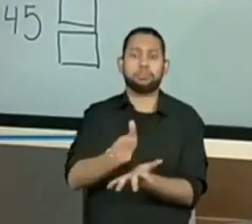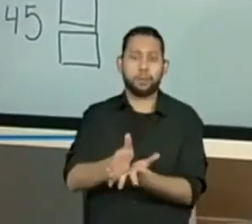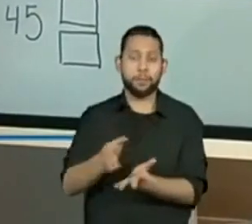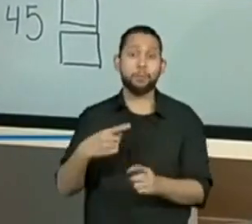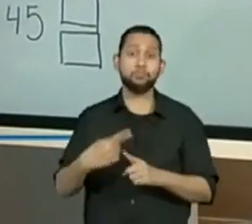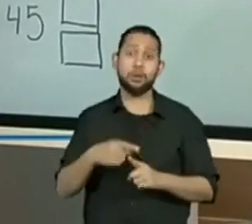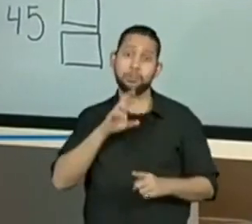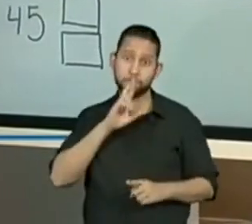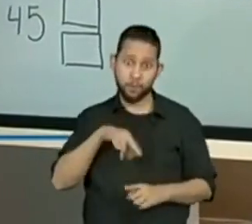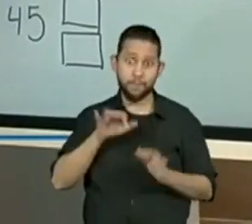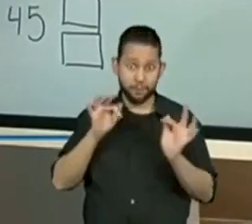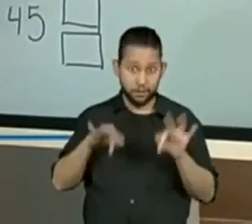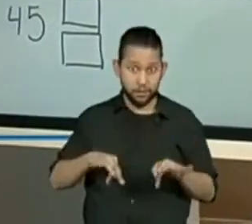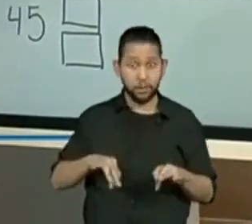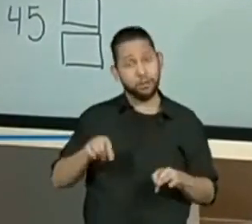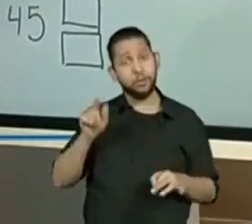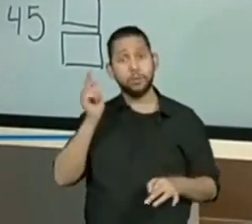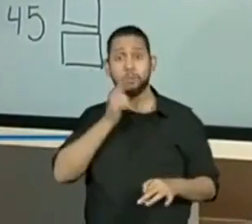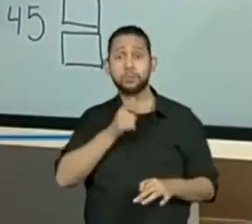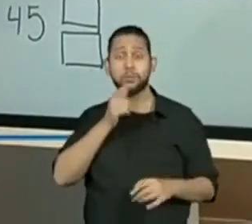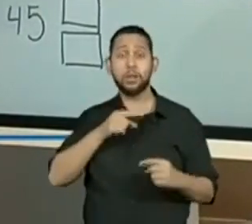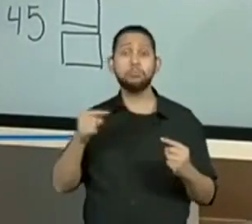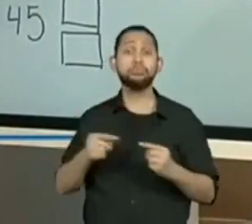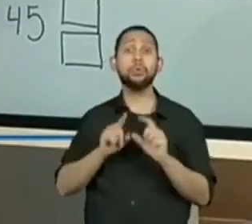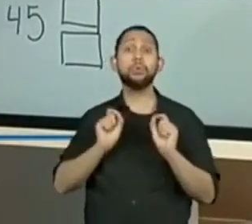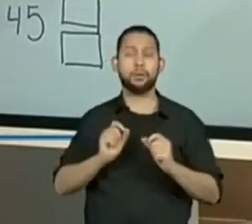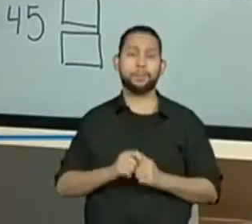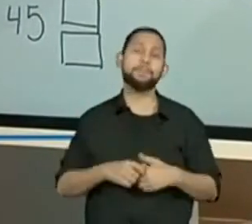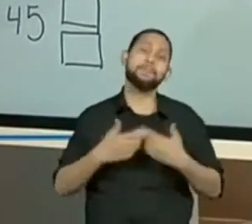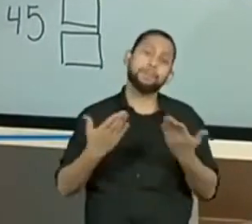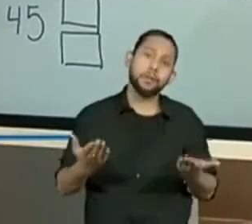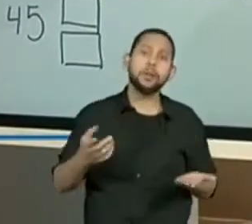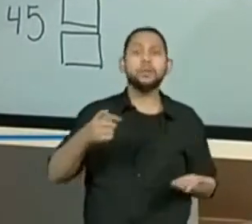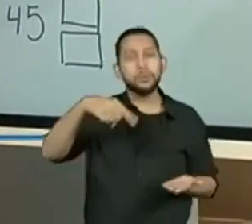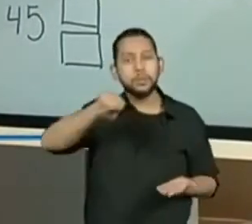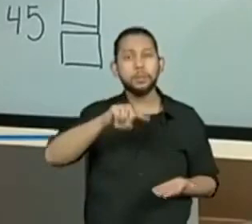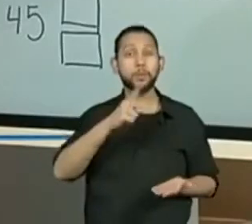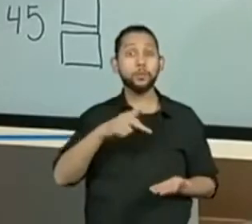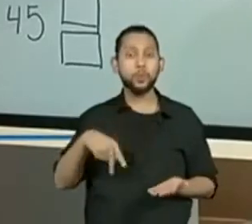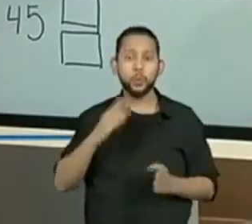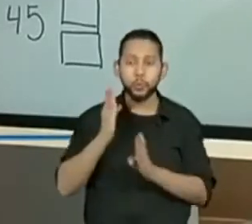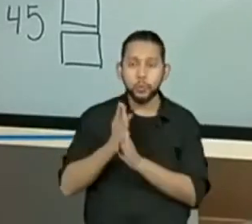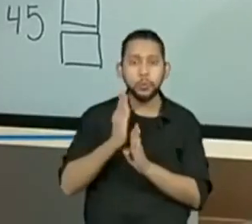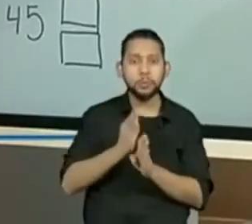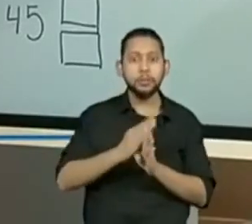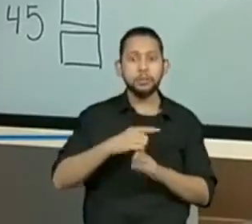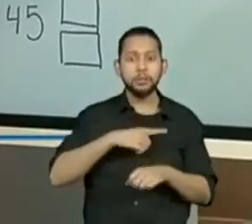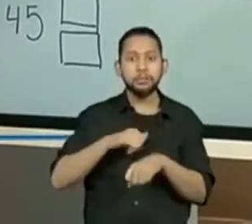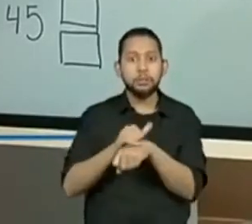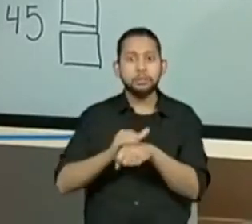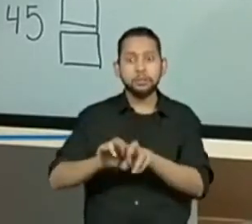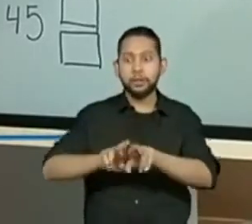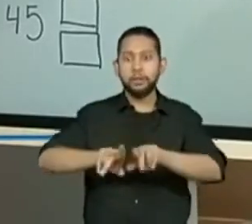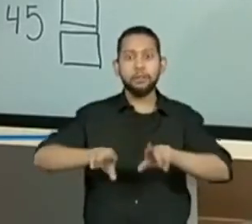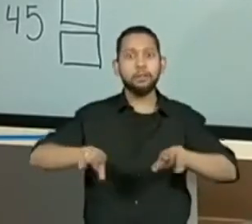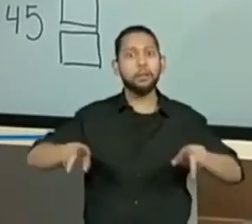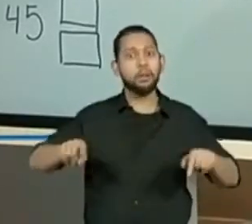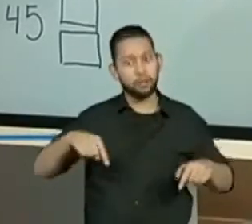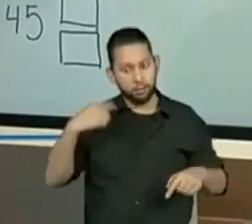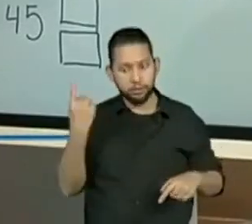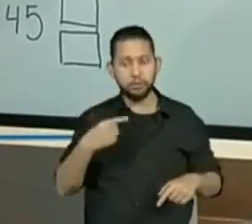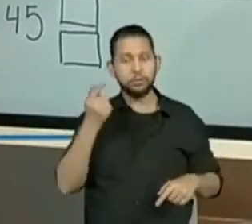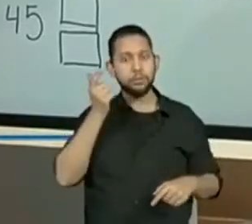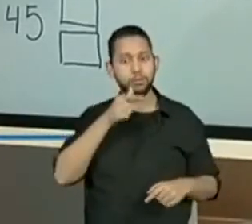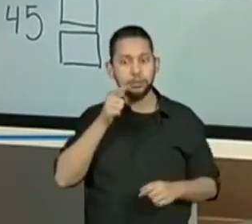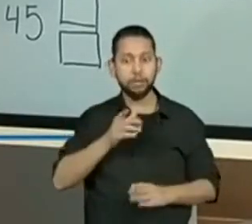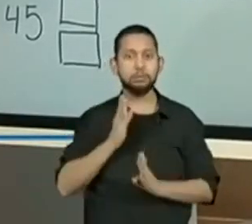resultado final a gente vai chegar a questão professores é que é legal a gente descobrir as diferentes estratégias que a